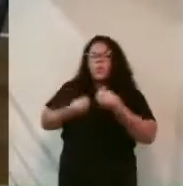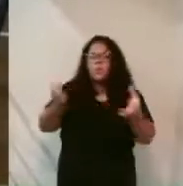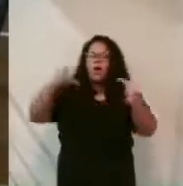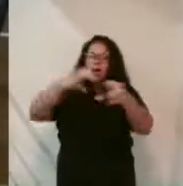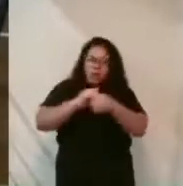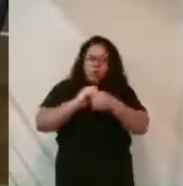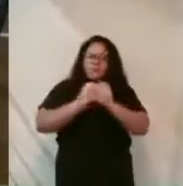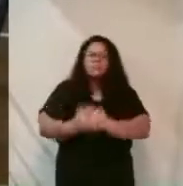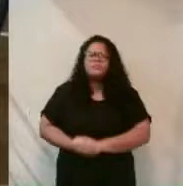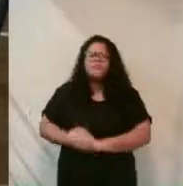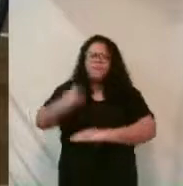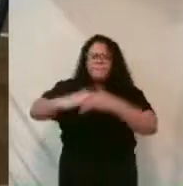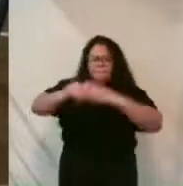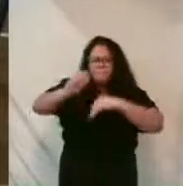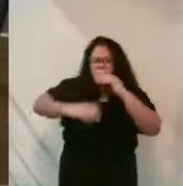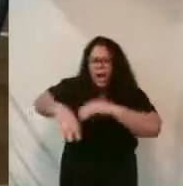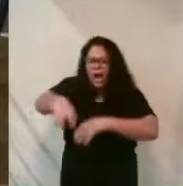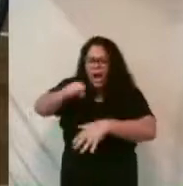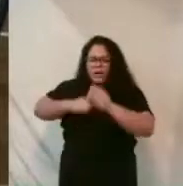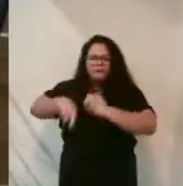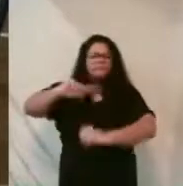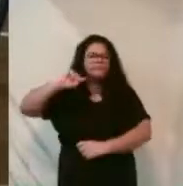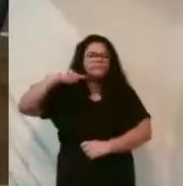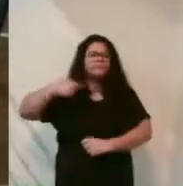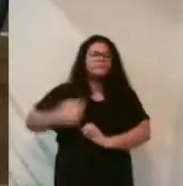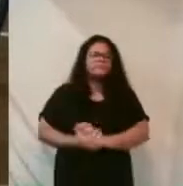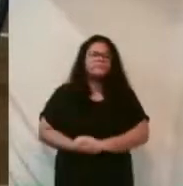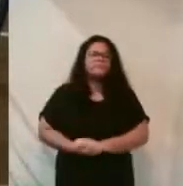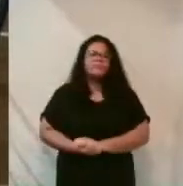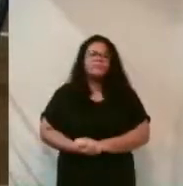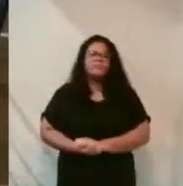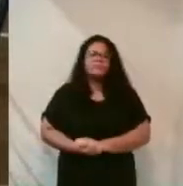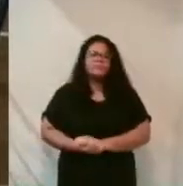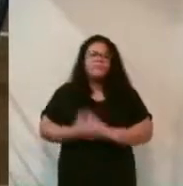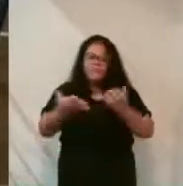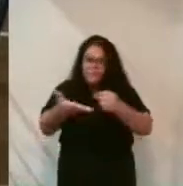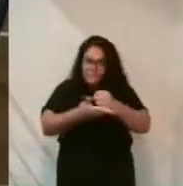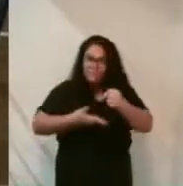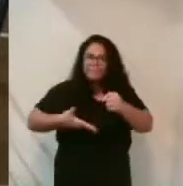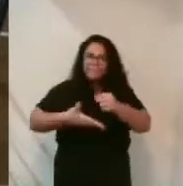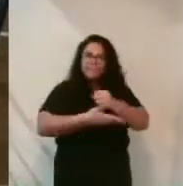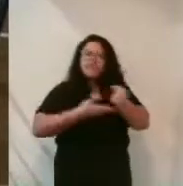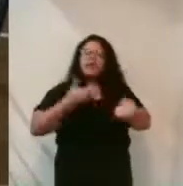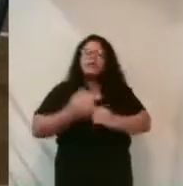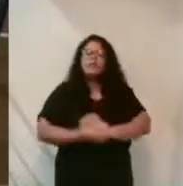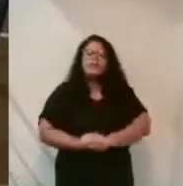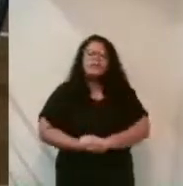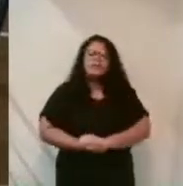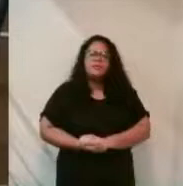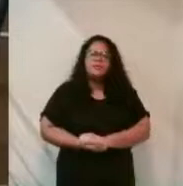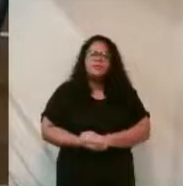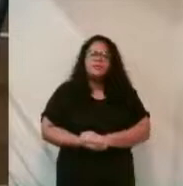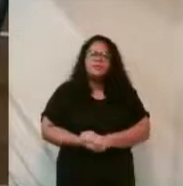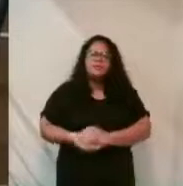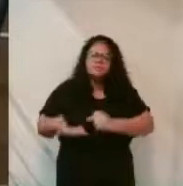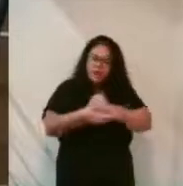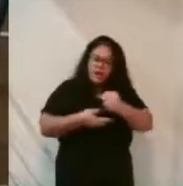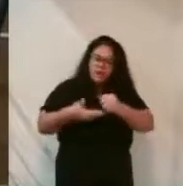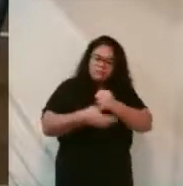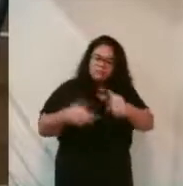que, com base nesse diagnóstico, nessa dinâmica, como foi já bem colocado